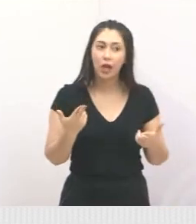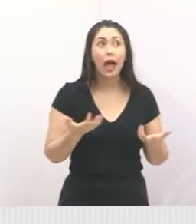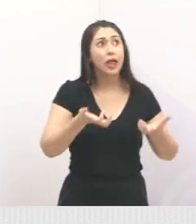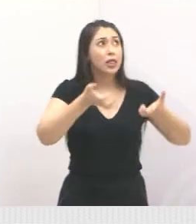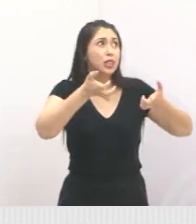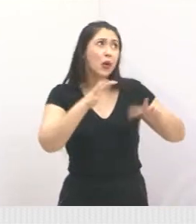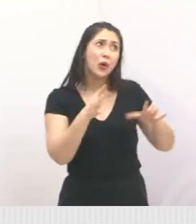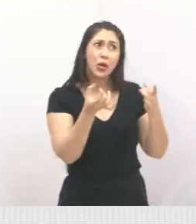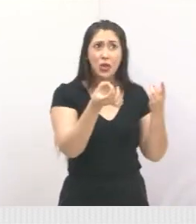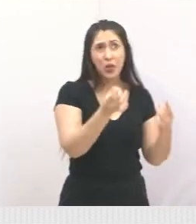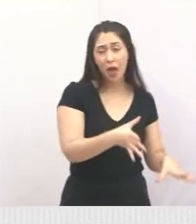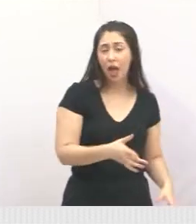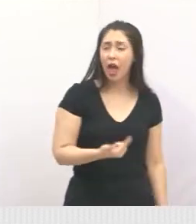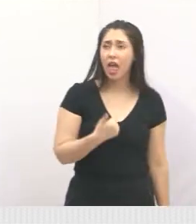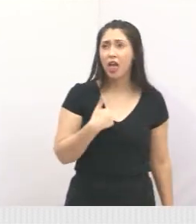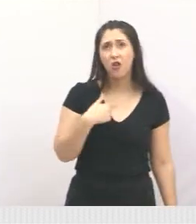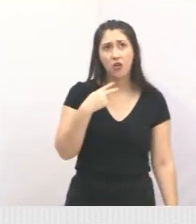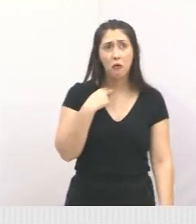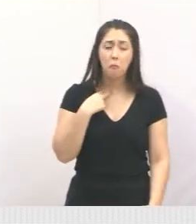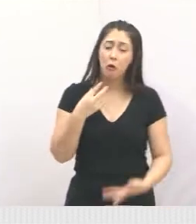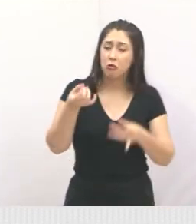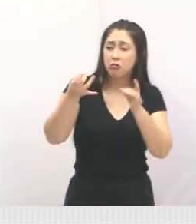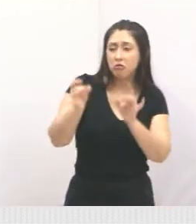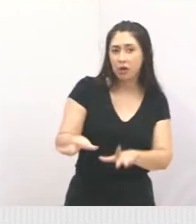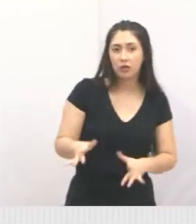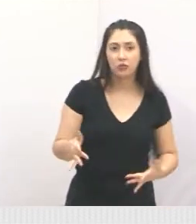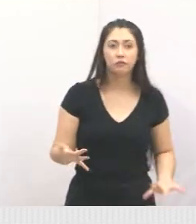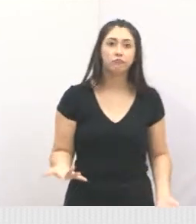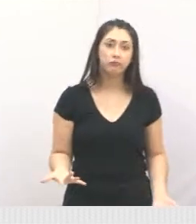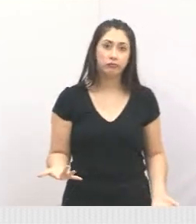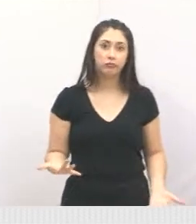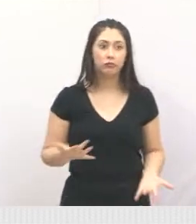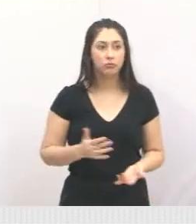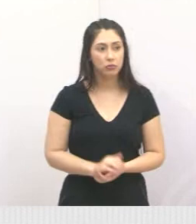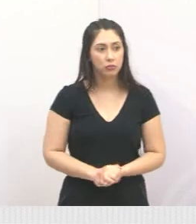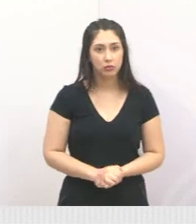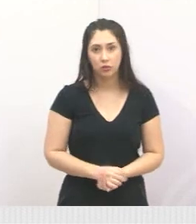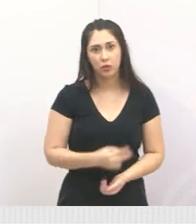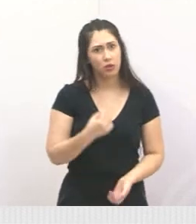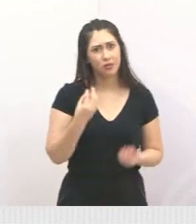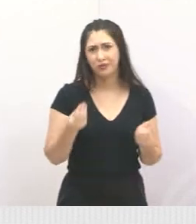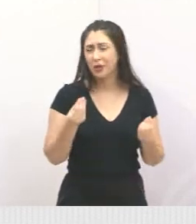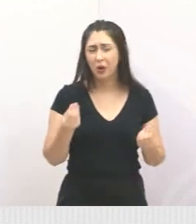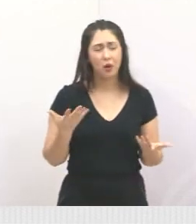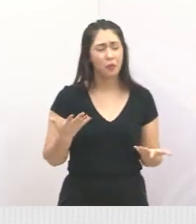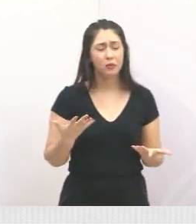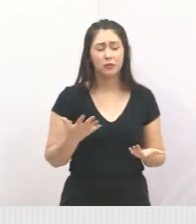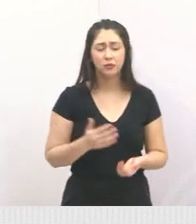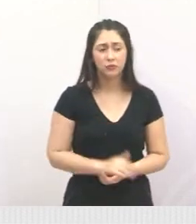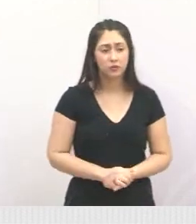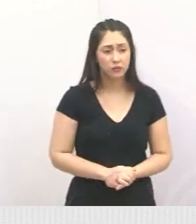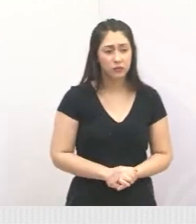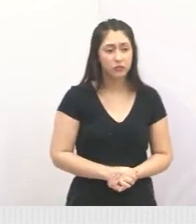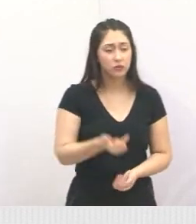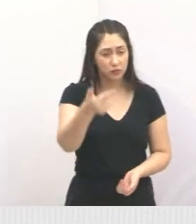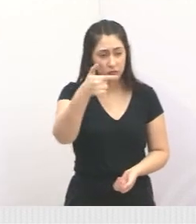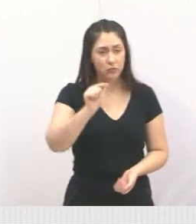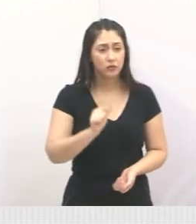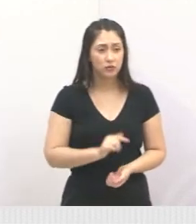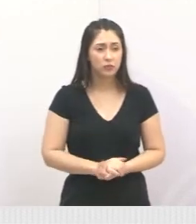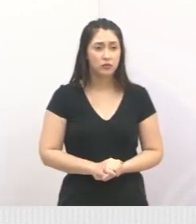quero mais meu animal. Não posso mais ficar com meu animal. Não está dando mais essa situação, sinceramente.